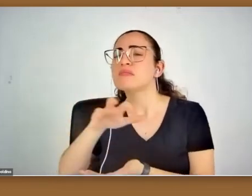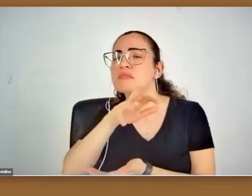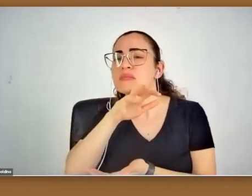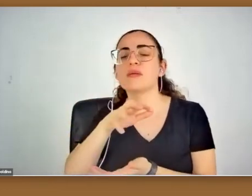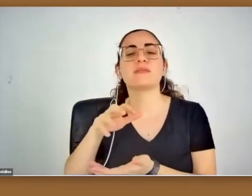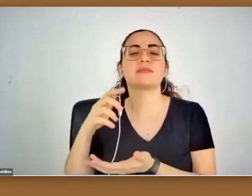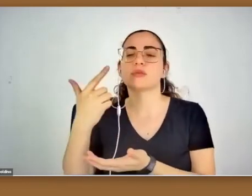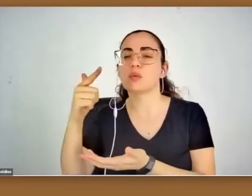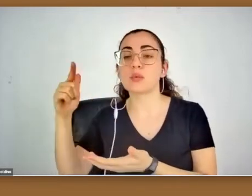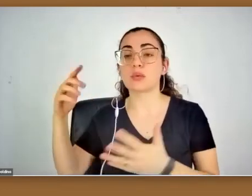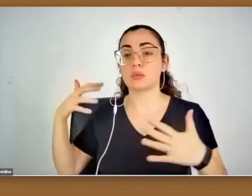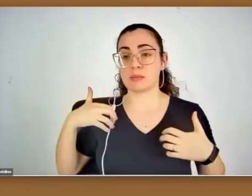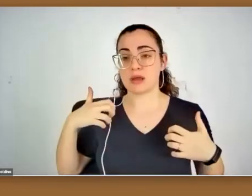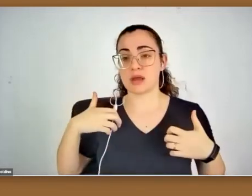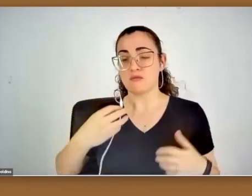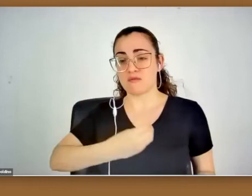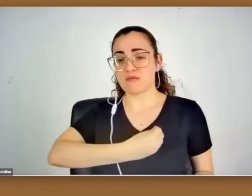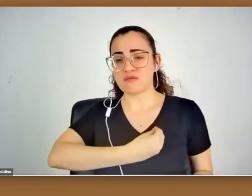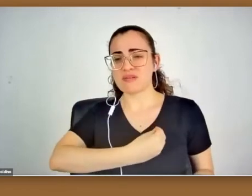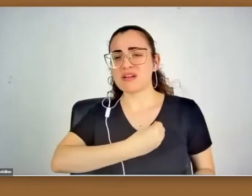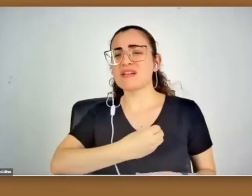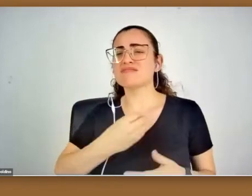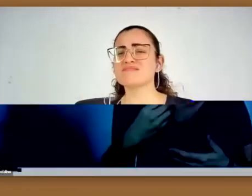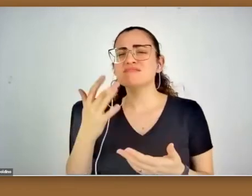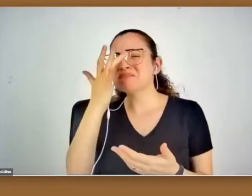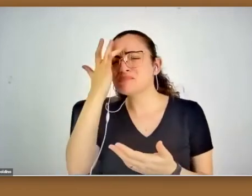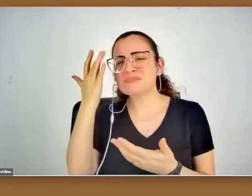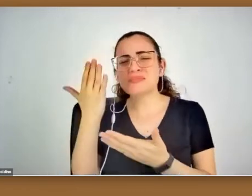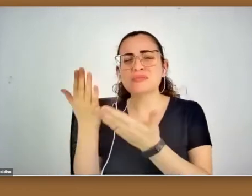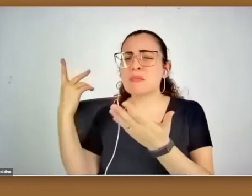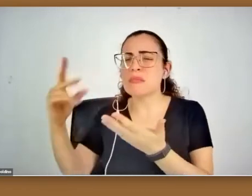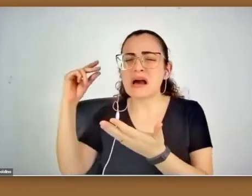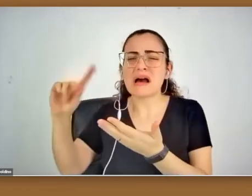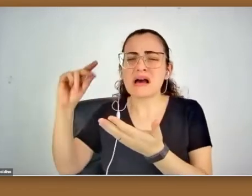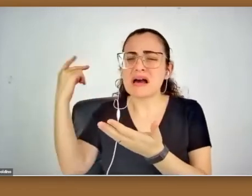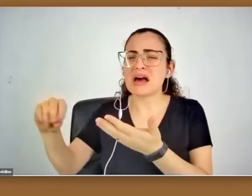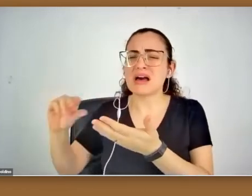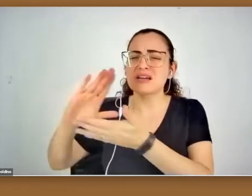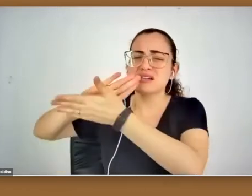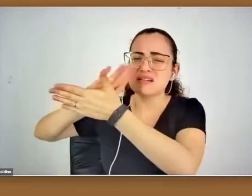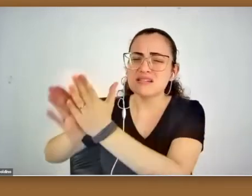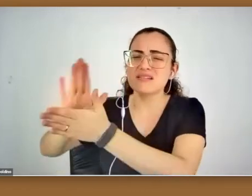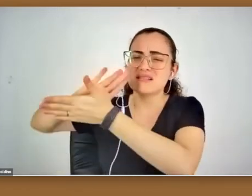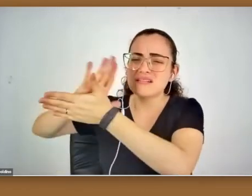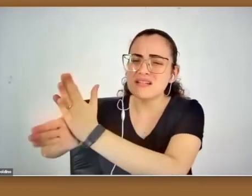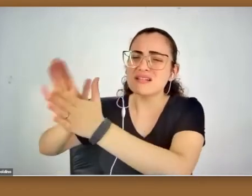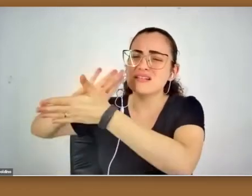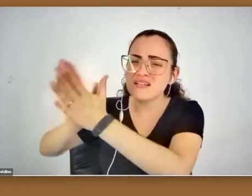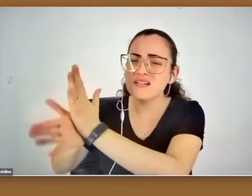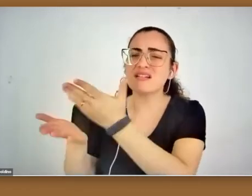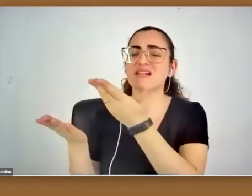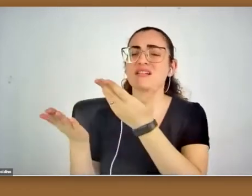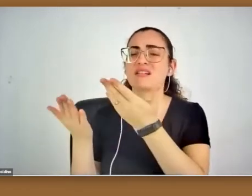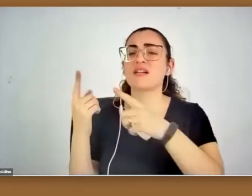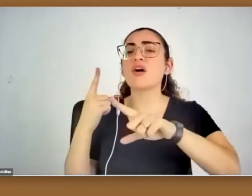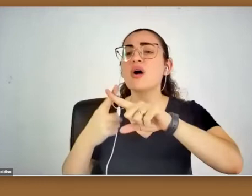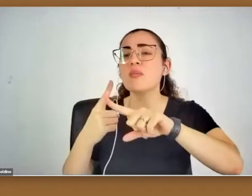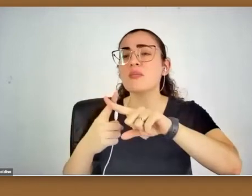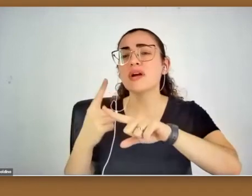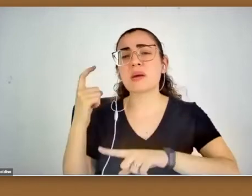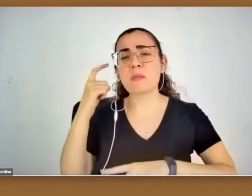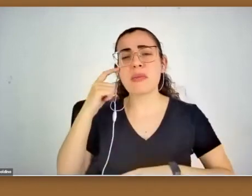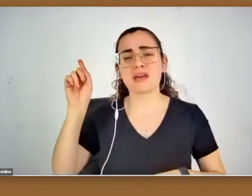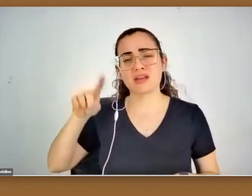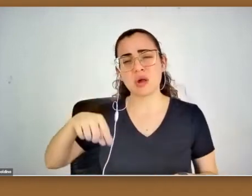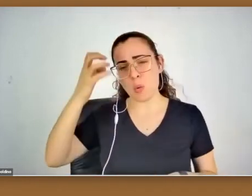E ainda os que não morreram pela doença, muitas vezes morriam de agressão. Né? Então, isso é uma compreensão errada. Né? Isso é